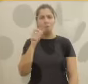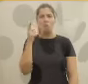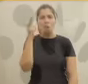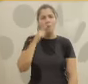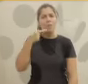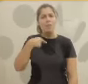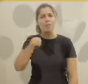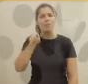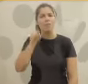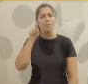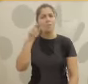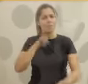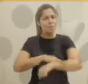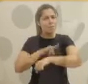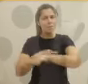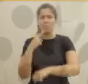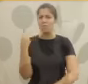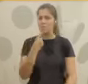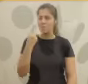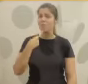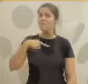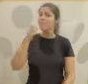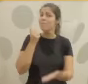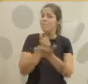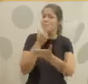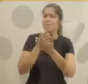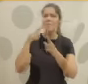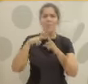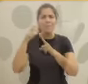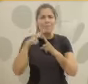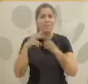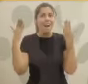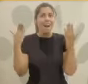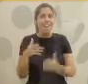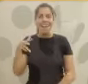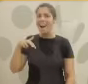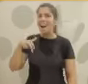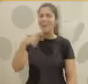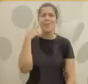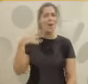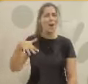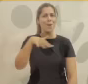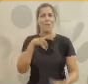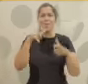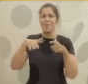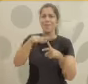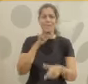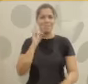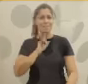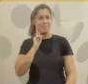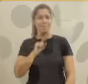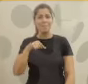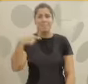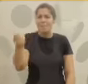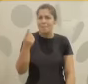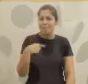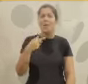assim, sabe? Foi se acostumando, sabe? Porque ele não ia um metro longe de mim.